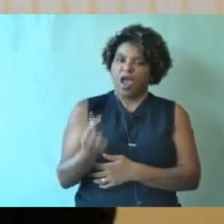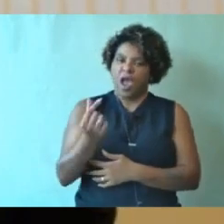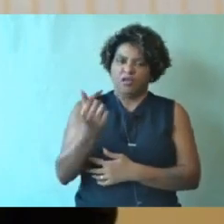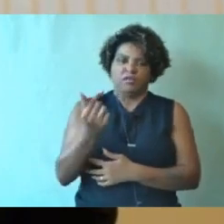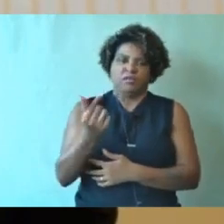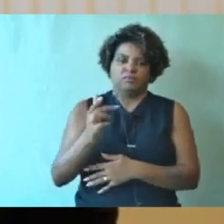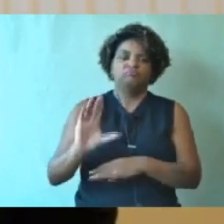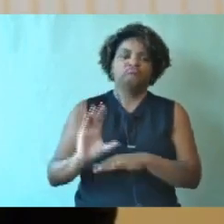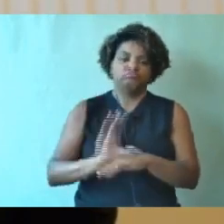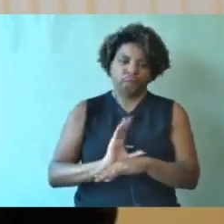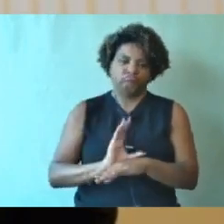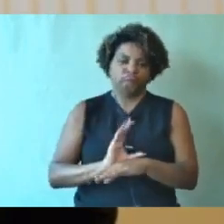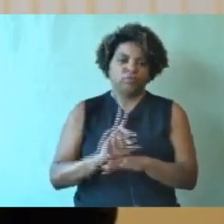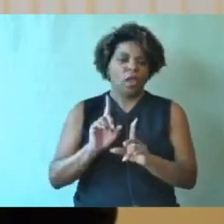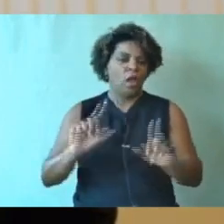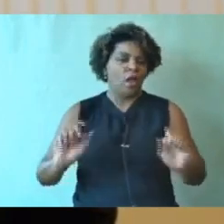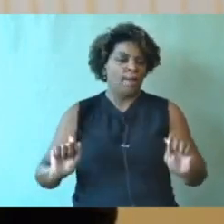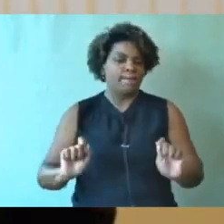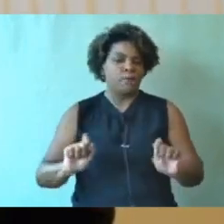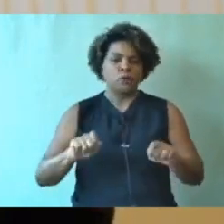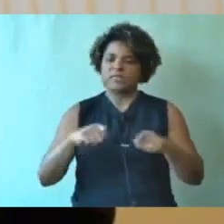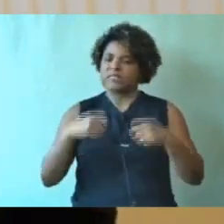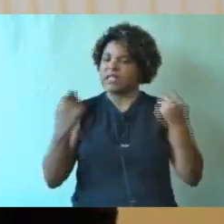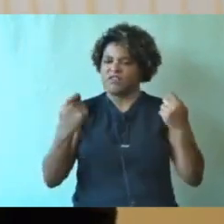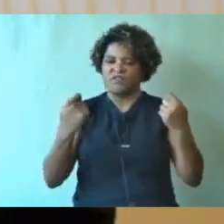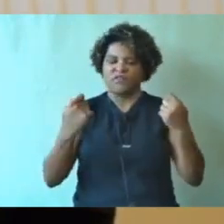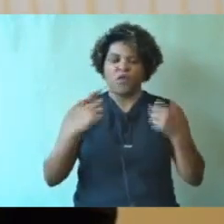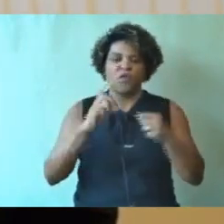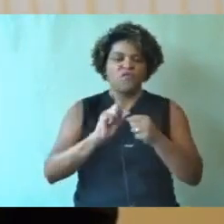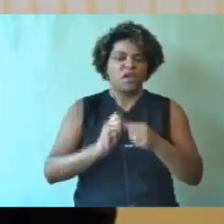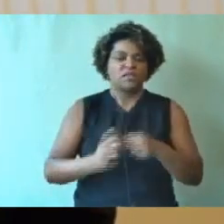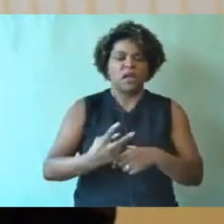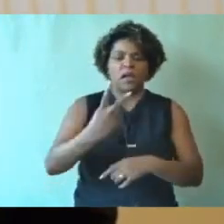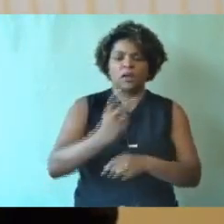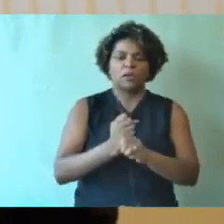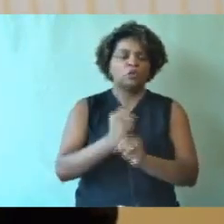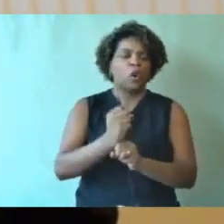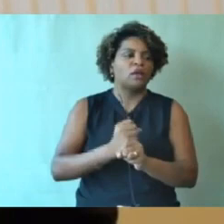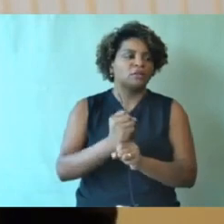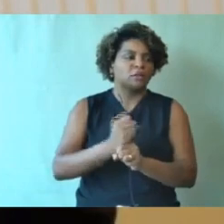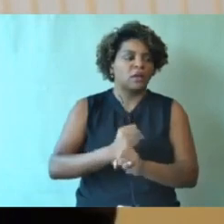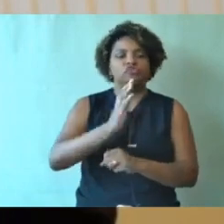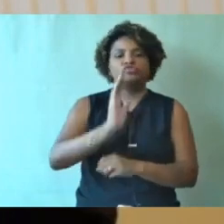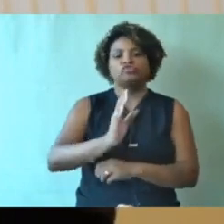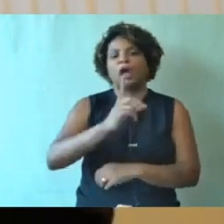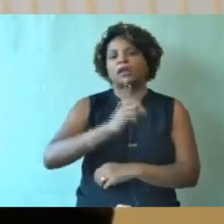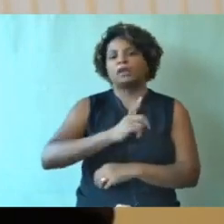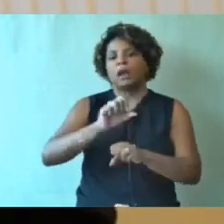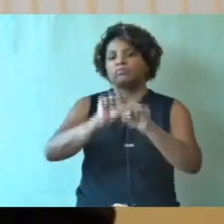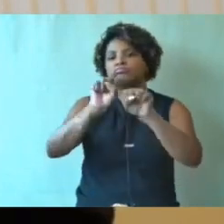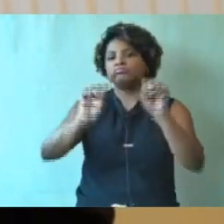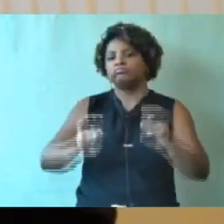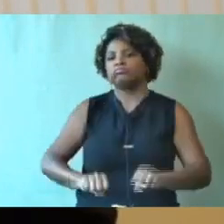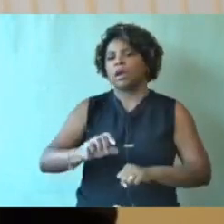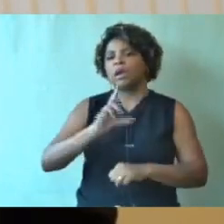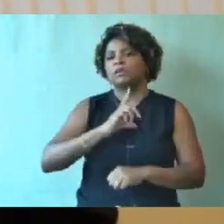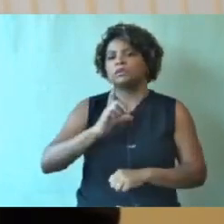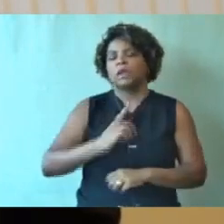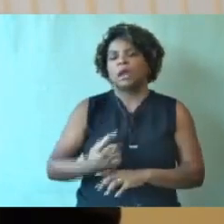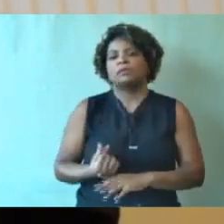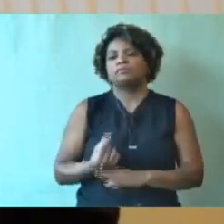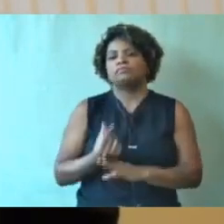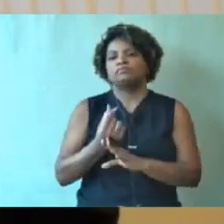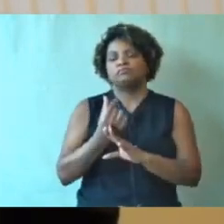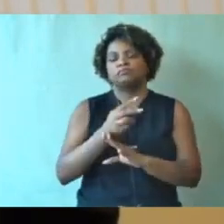do jeito que está, você em dois anos aportar para quem já está no sistema recurso na ordem de 50 milhões de